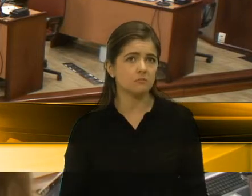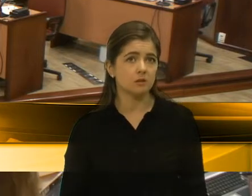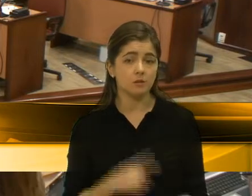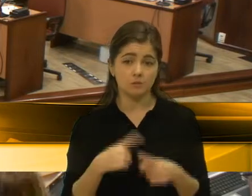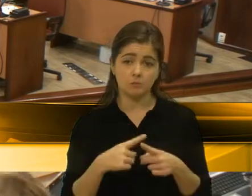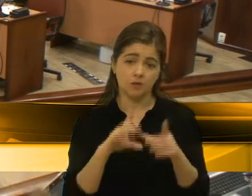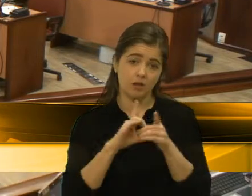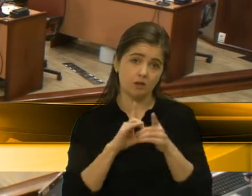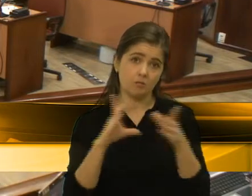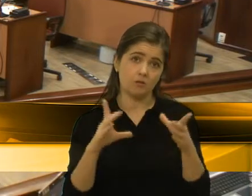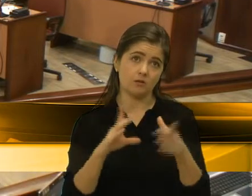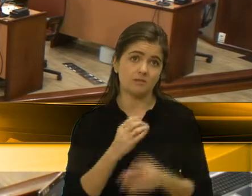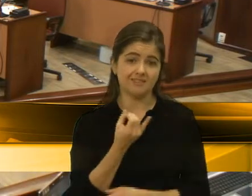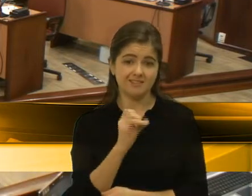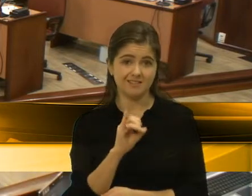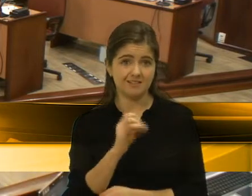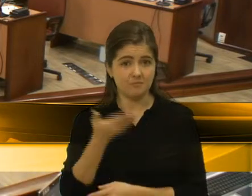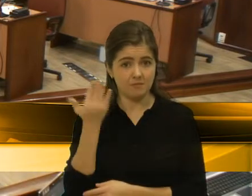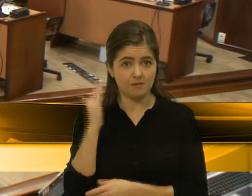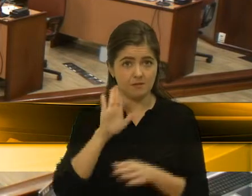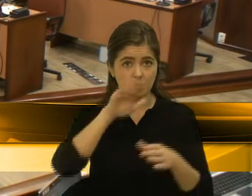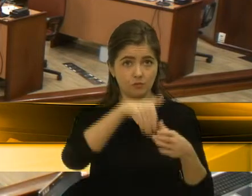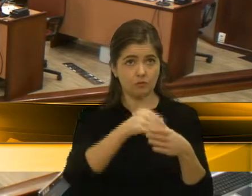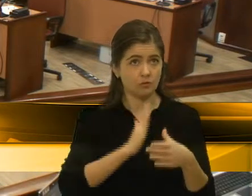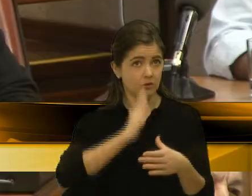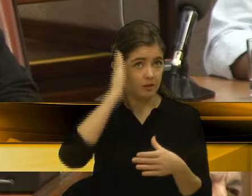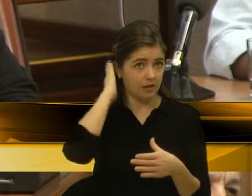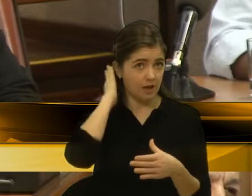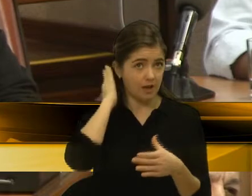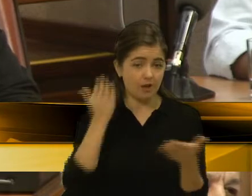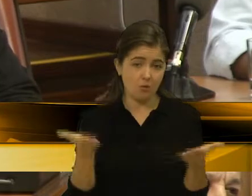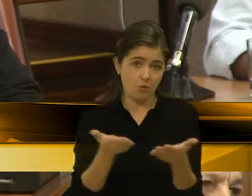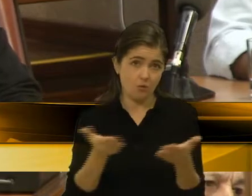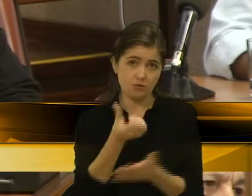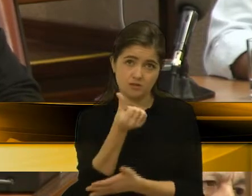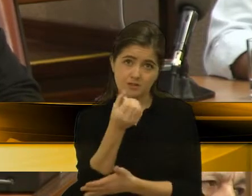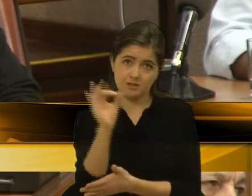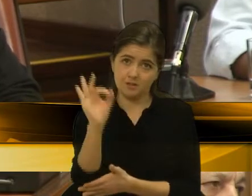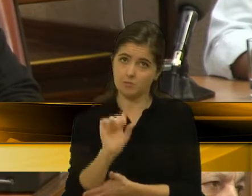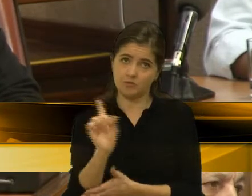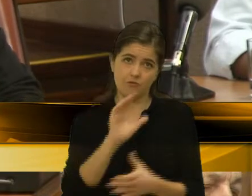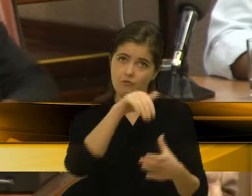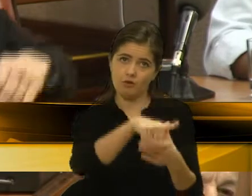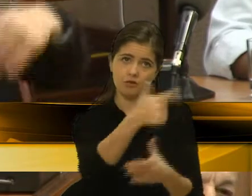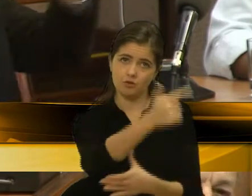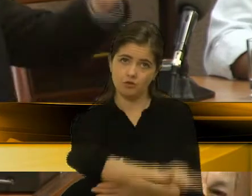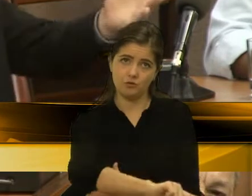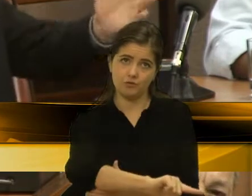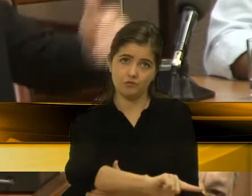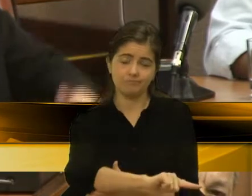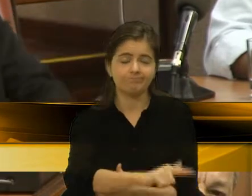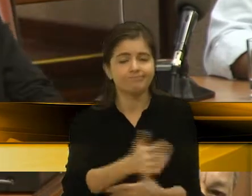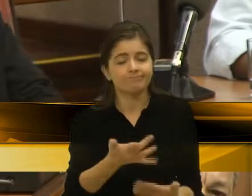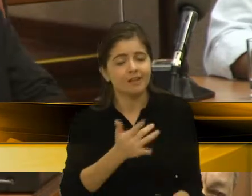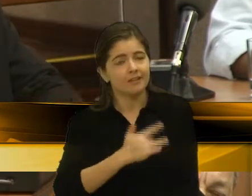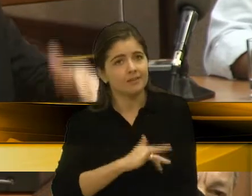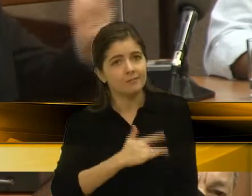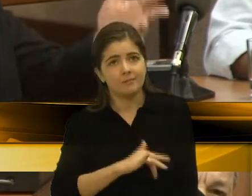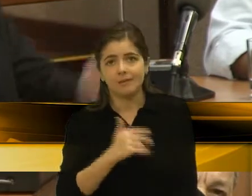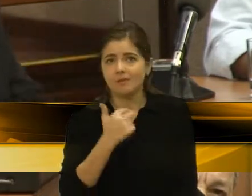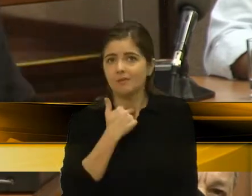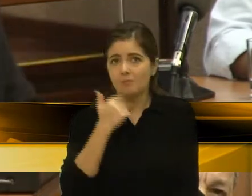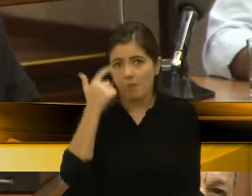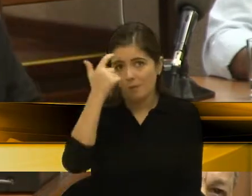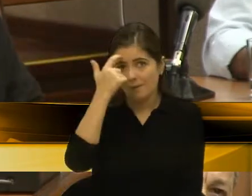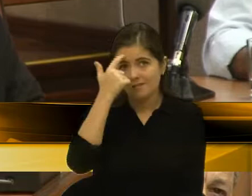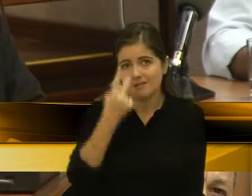se votaram no prefeito Daniel Guerra, se votasse hoje, não 60% não votariam, né? Pena que eles não podem pensar, né,